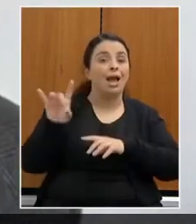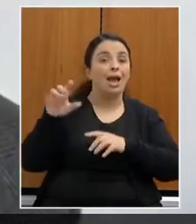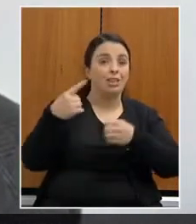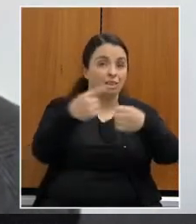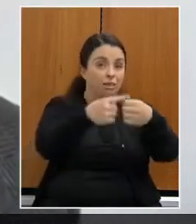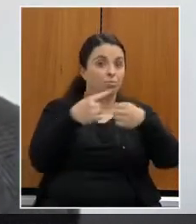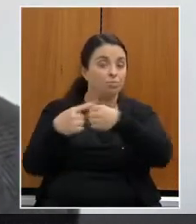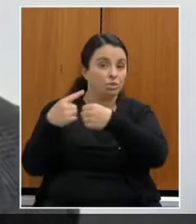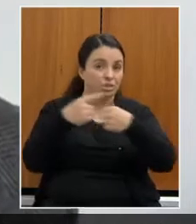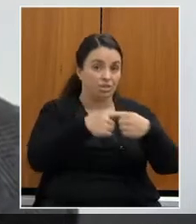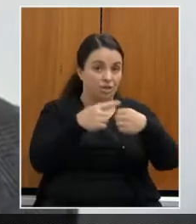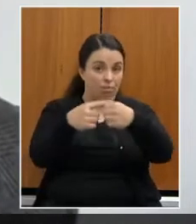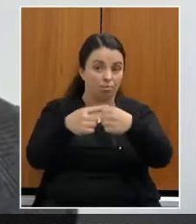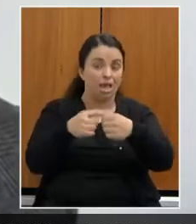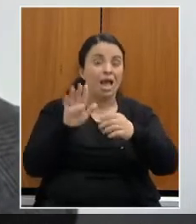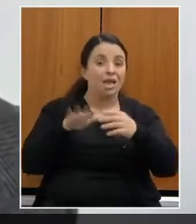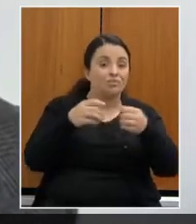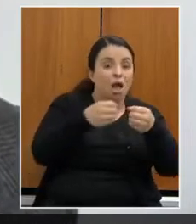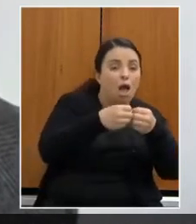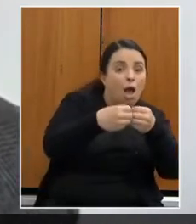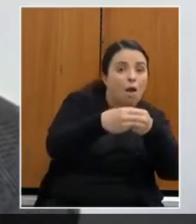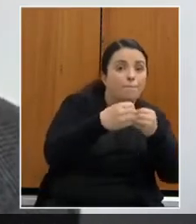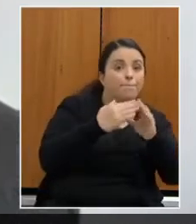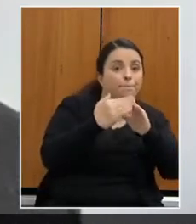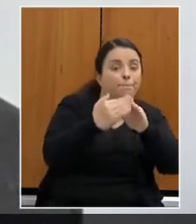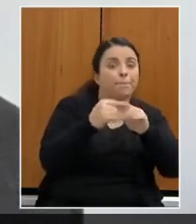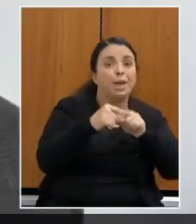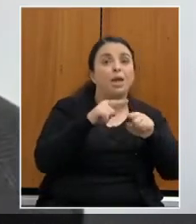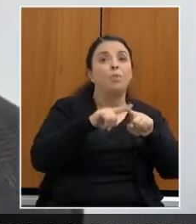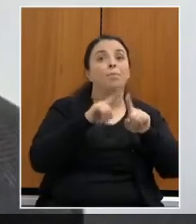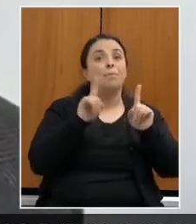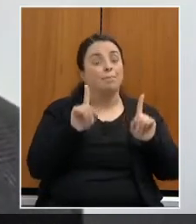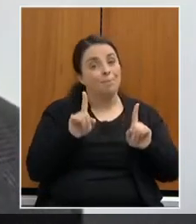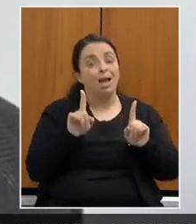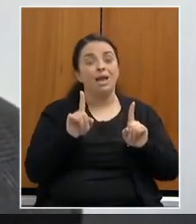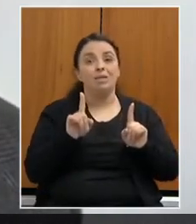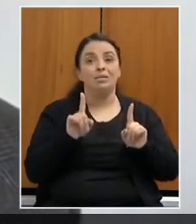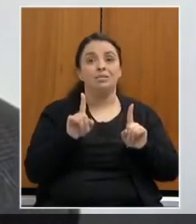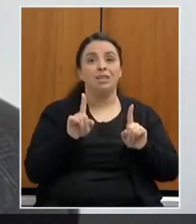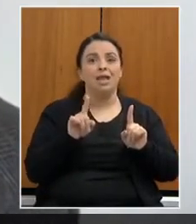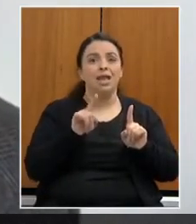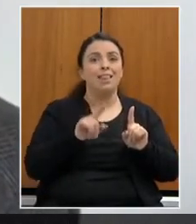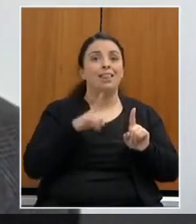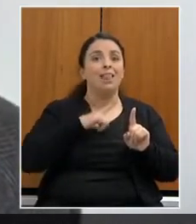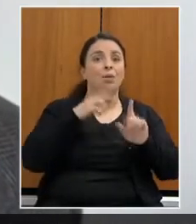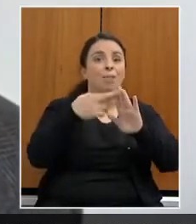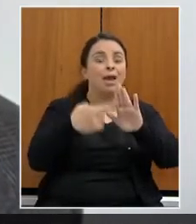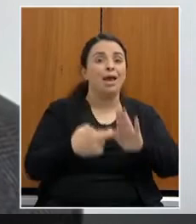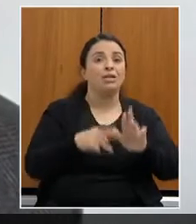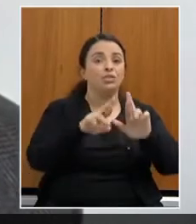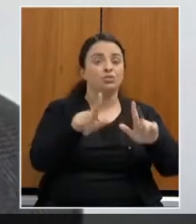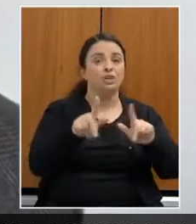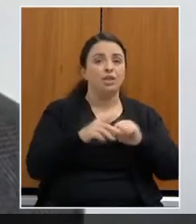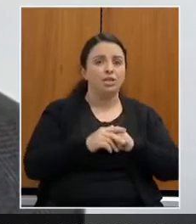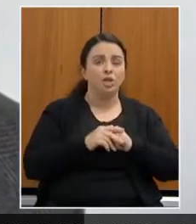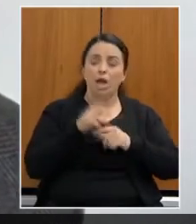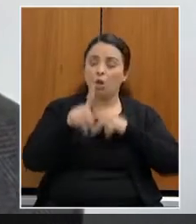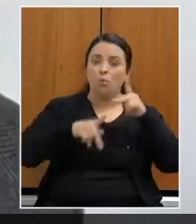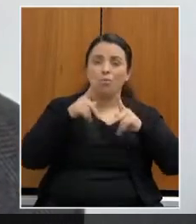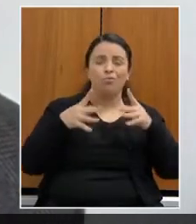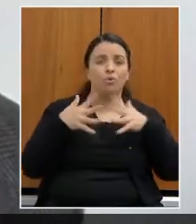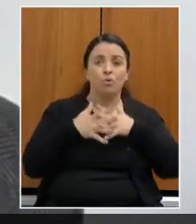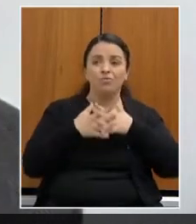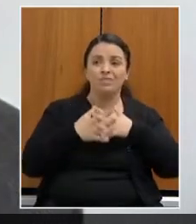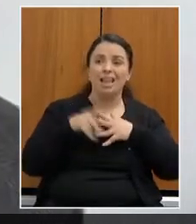próximo do outro isso fazendo com que a população fique confusa na cidade tal vacinou um grupo na